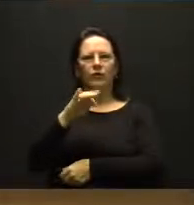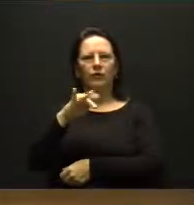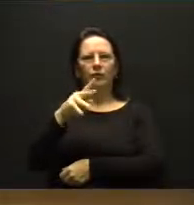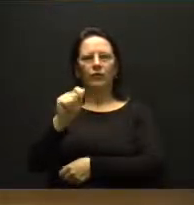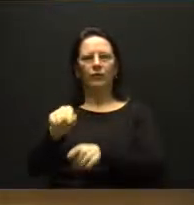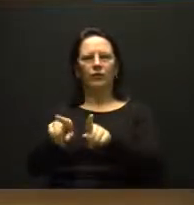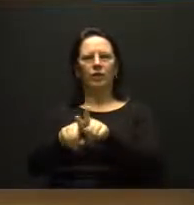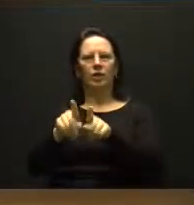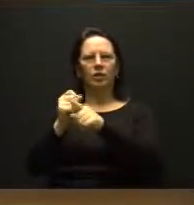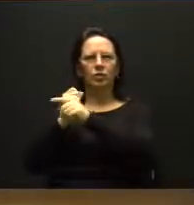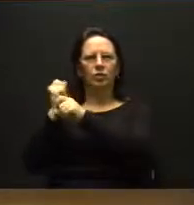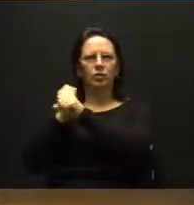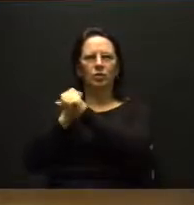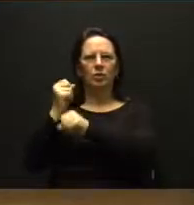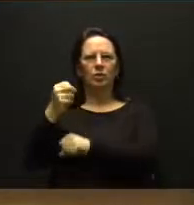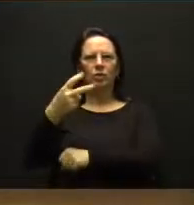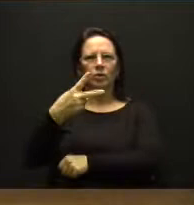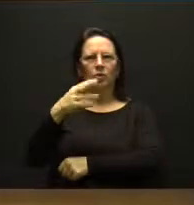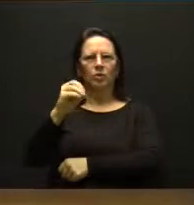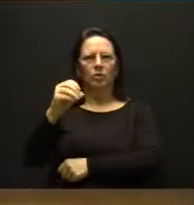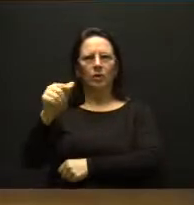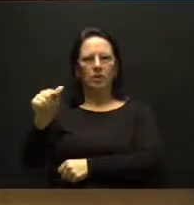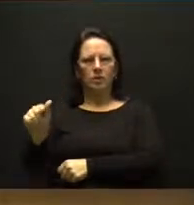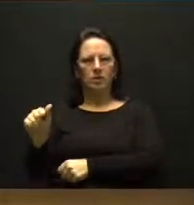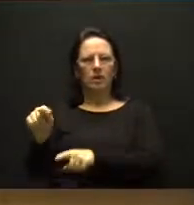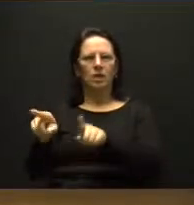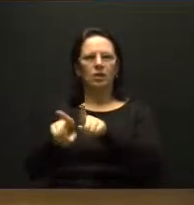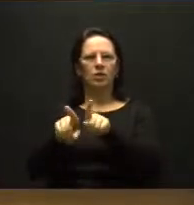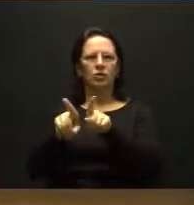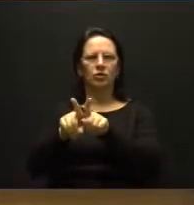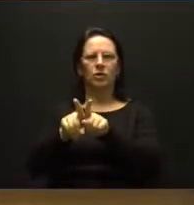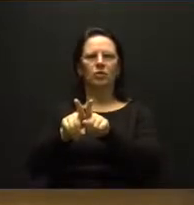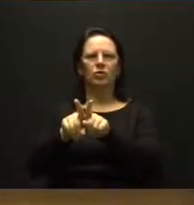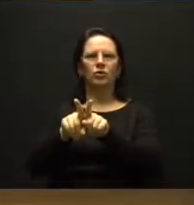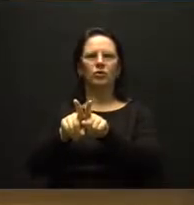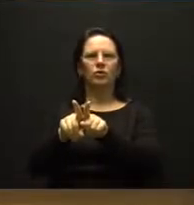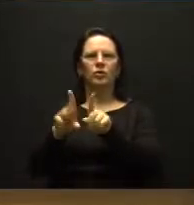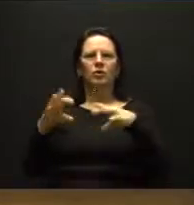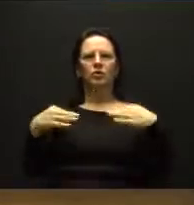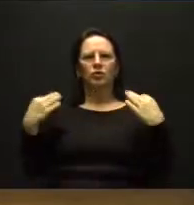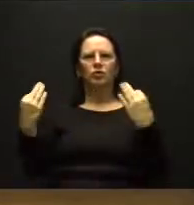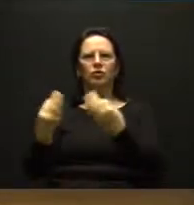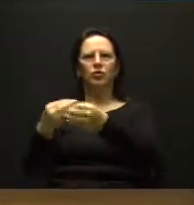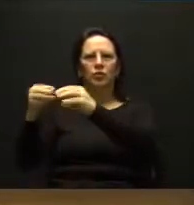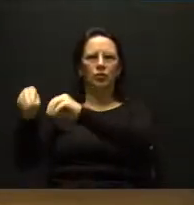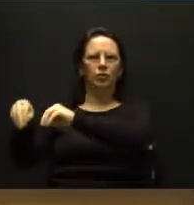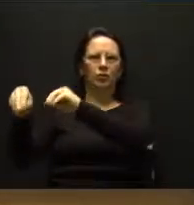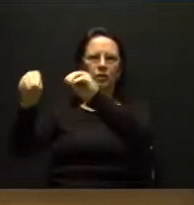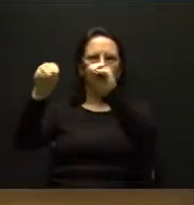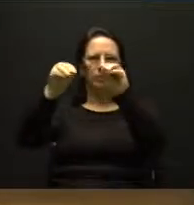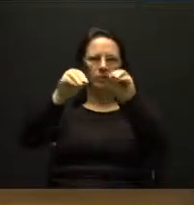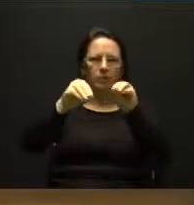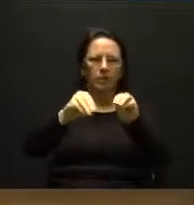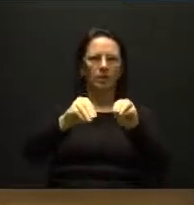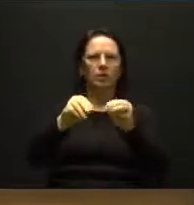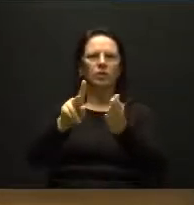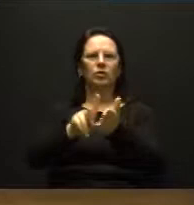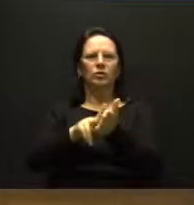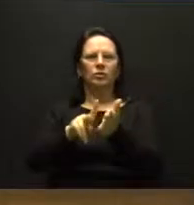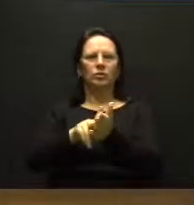aquele trabalho né de desapropriações e lamentavelmente a gente já vinha questionando muito